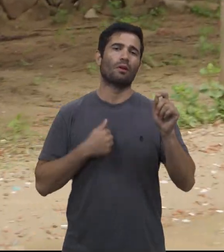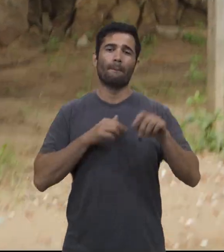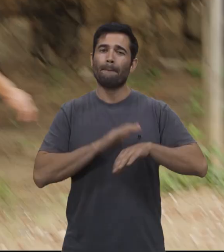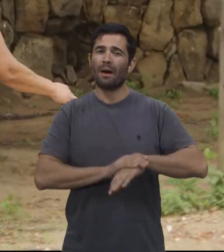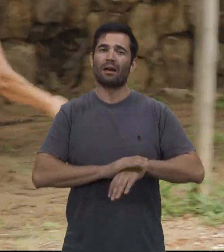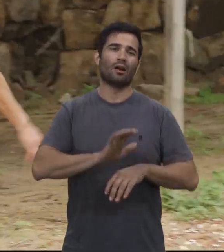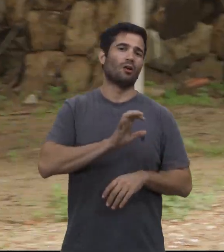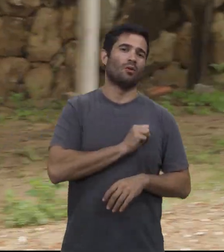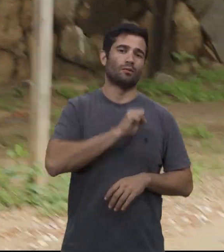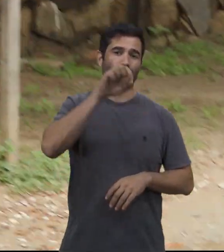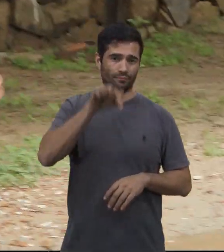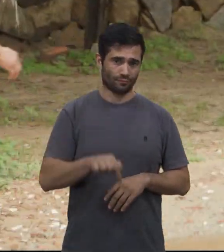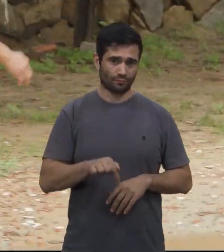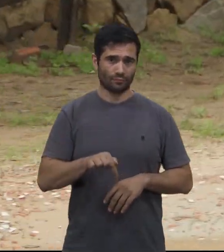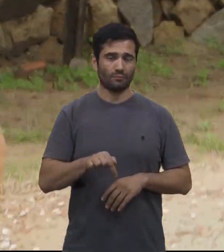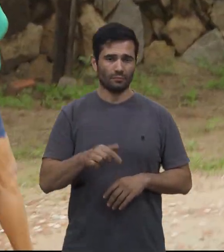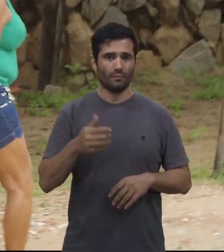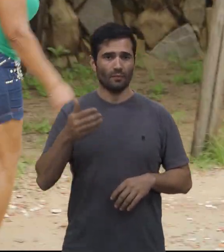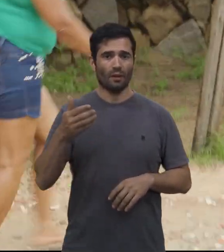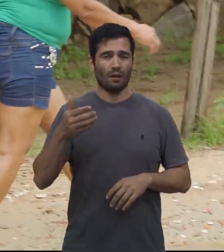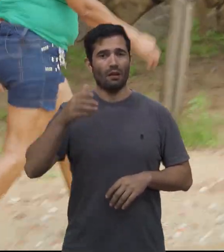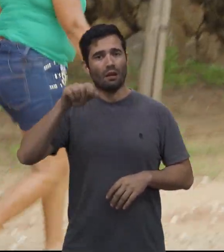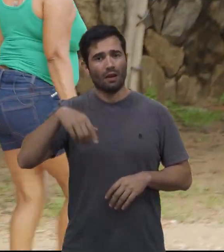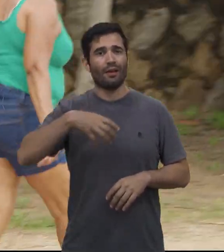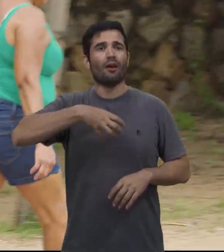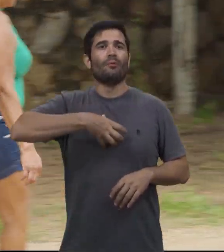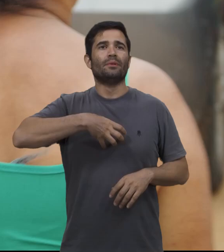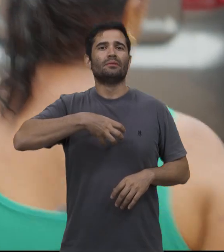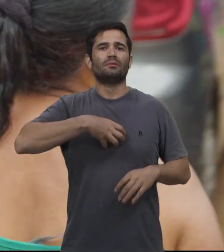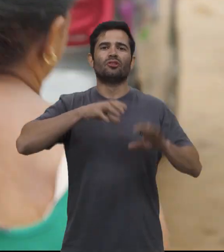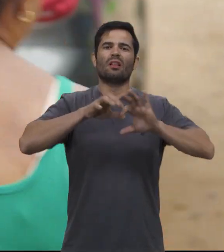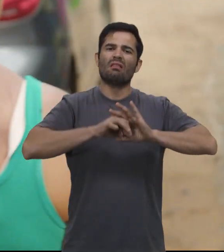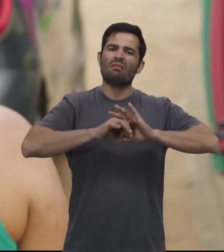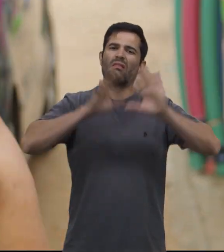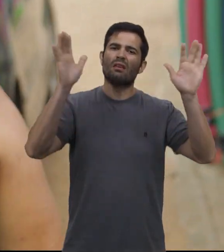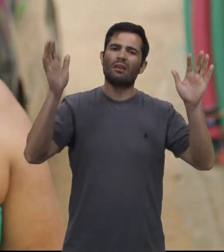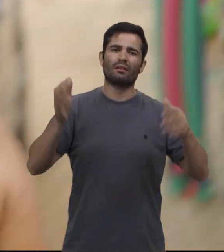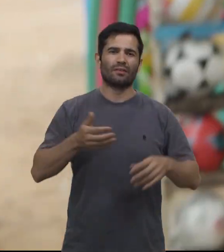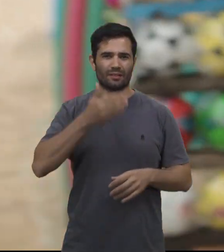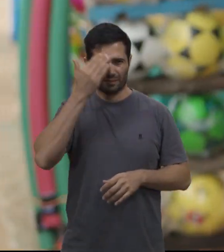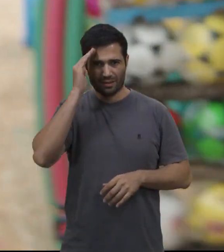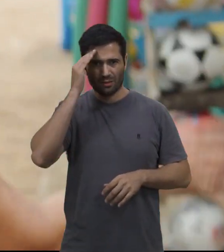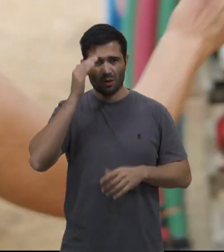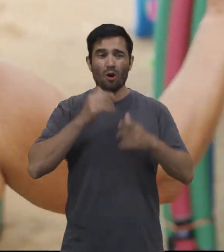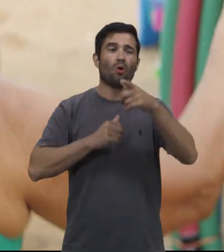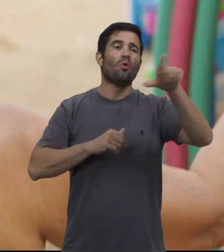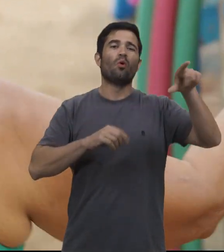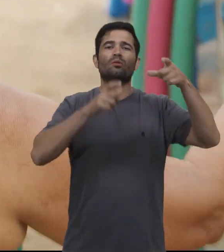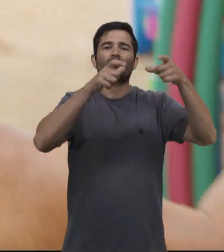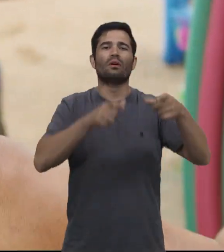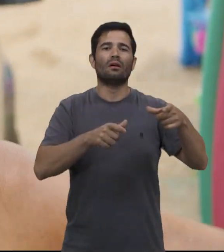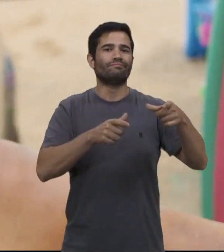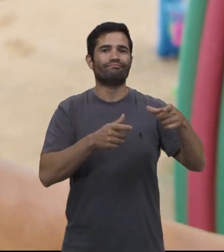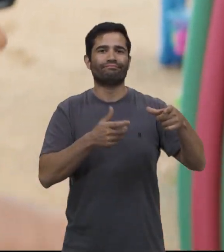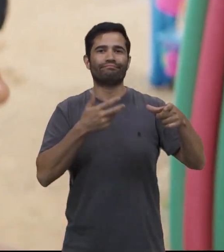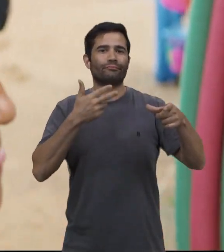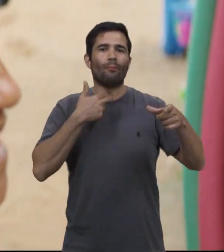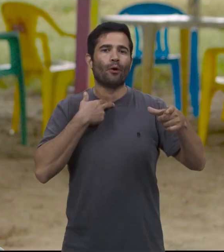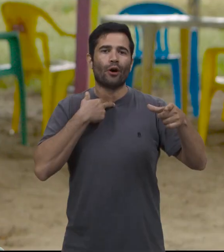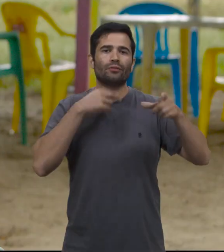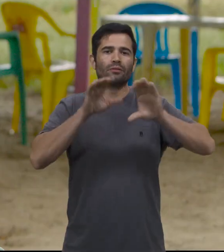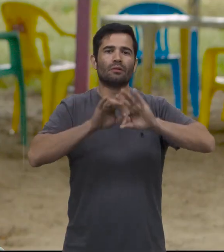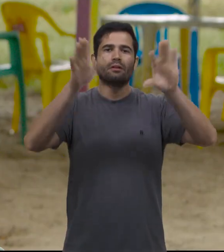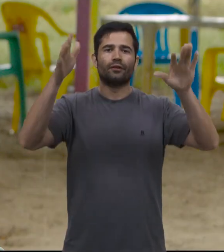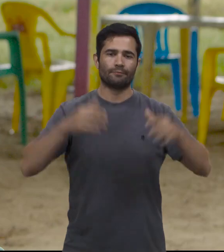O que eu mais gosto daqui é de eu me sentir à vontade, entendeu? Em outros cantos, você não